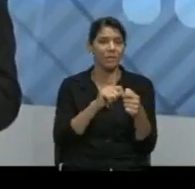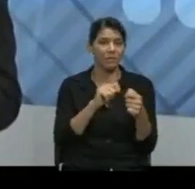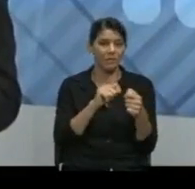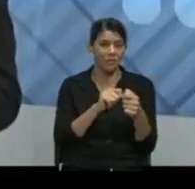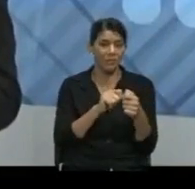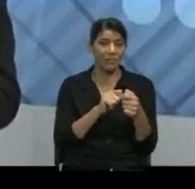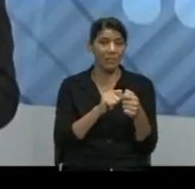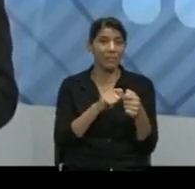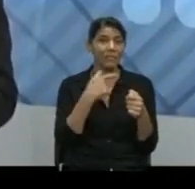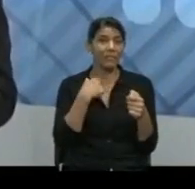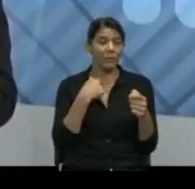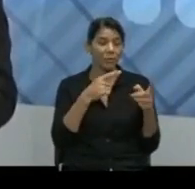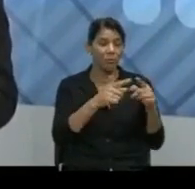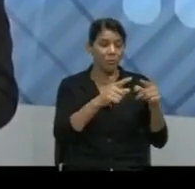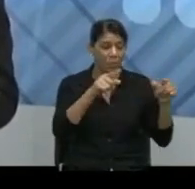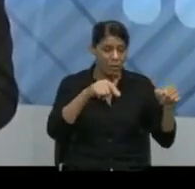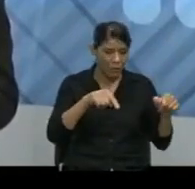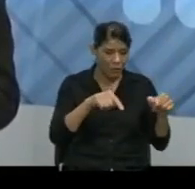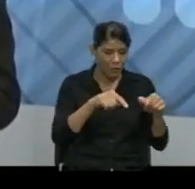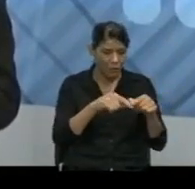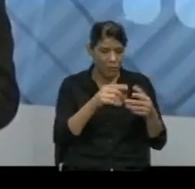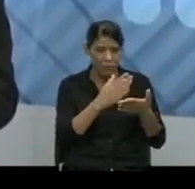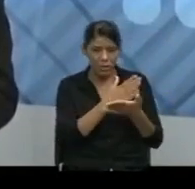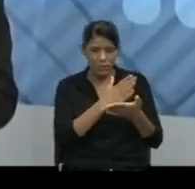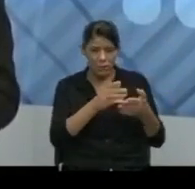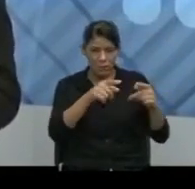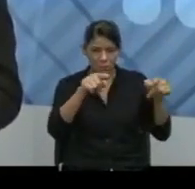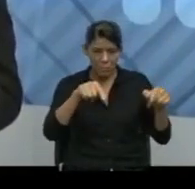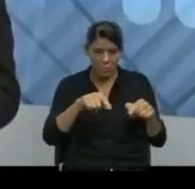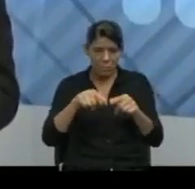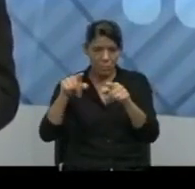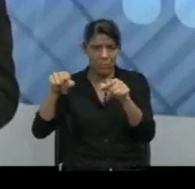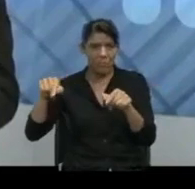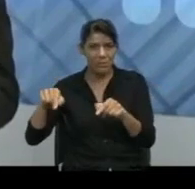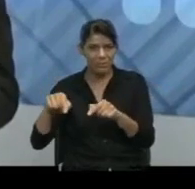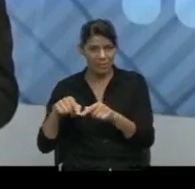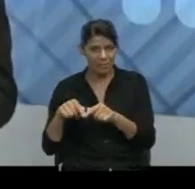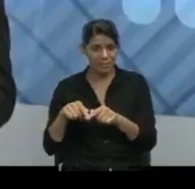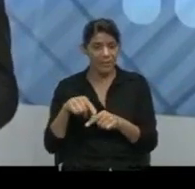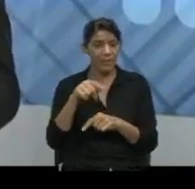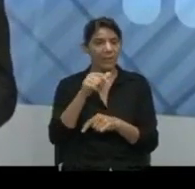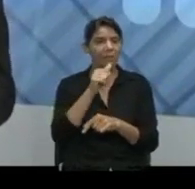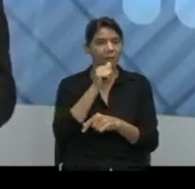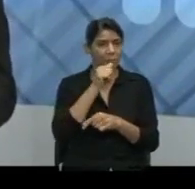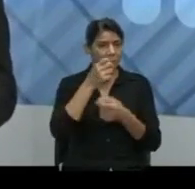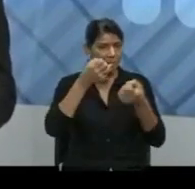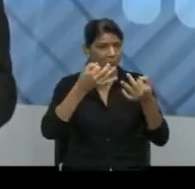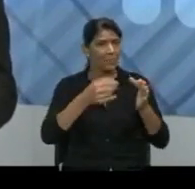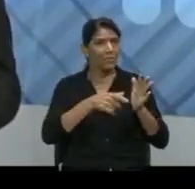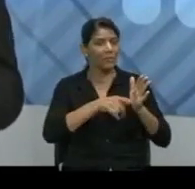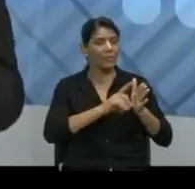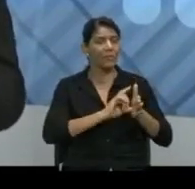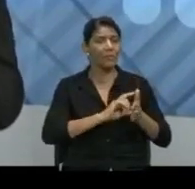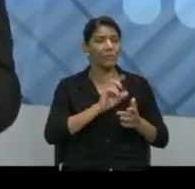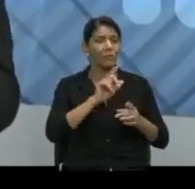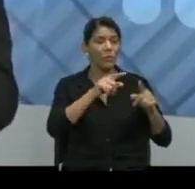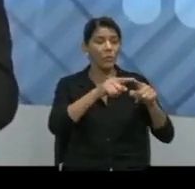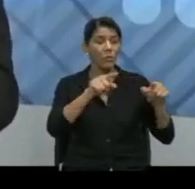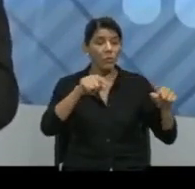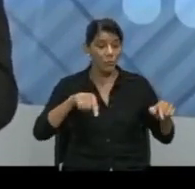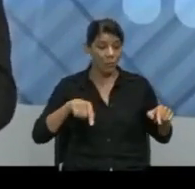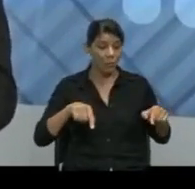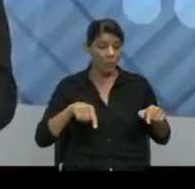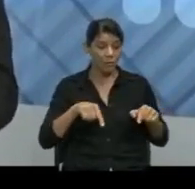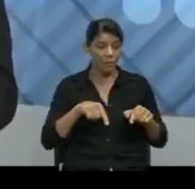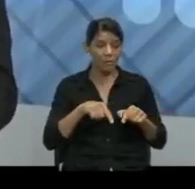dependendo se for muitos cômodos, se tiver muitas divisões, tá? No nosso exemplo da aula passada, a gente usou um quadrado simples, uma locação de